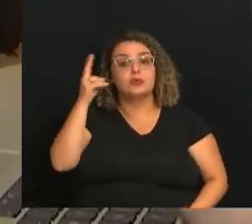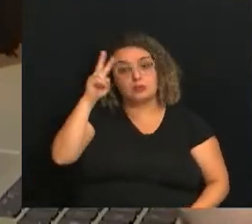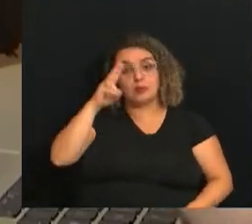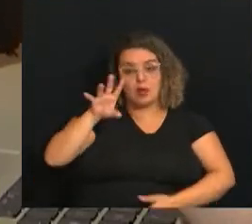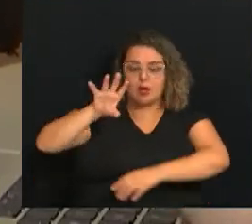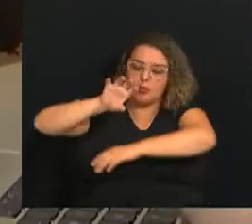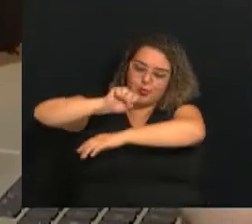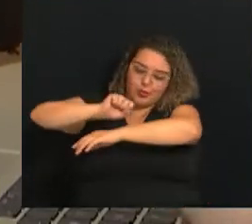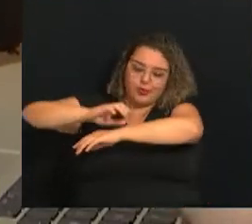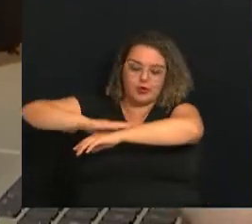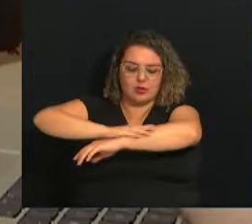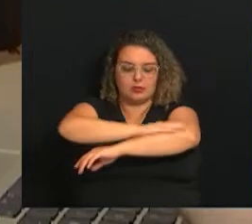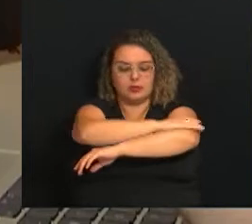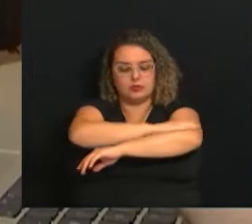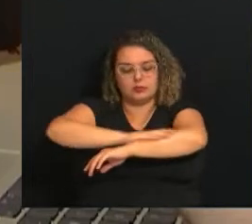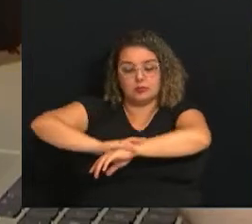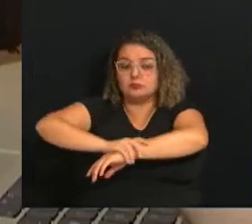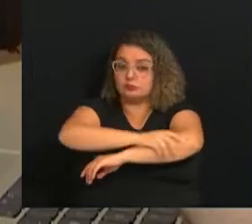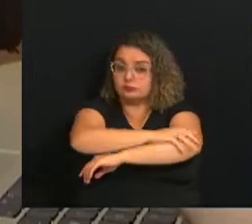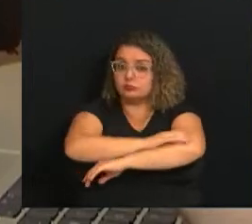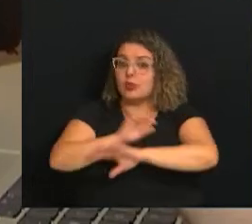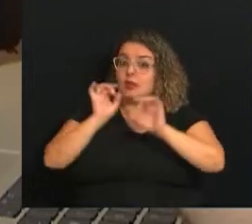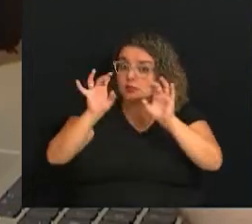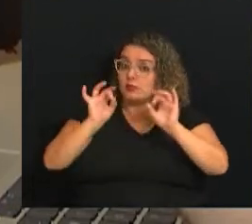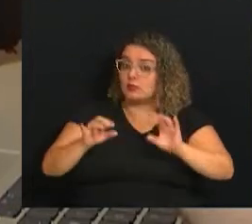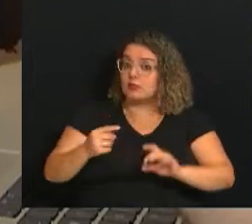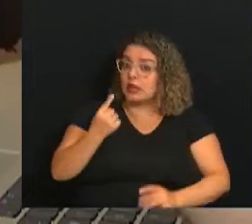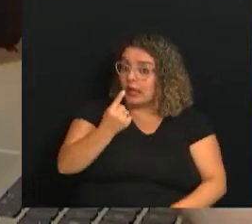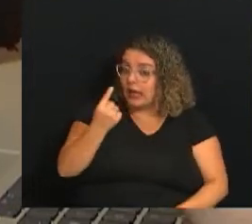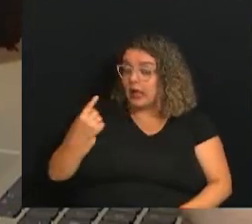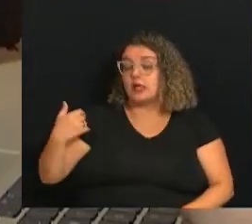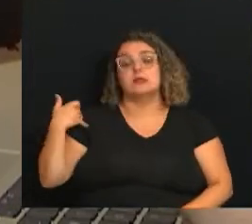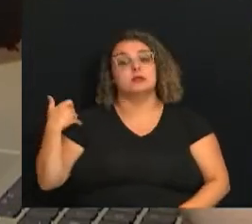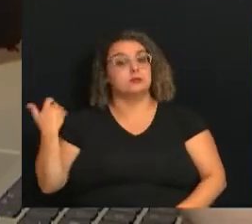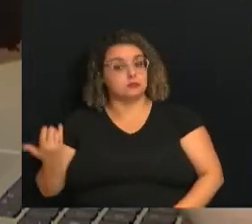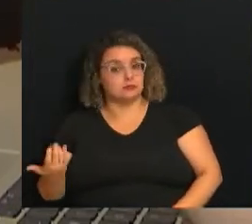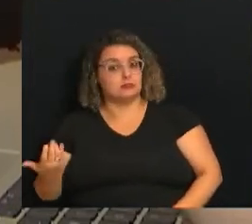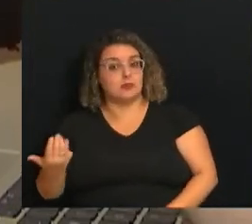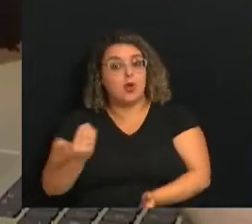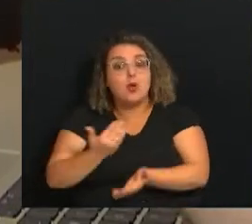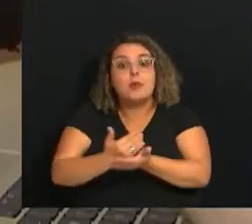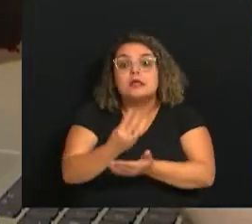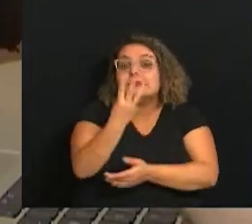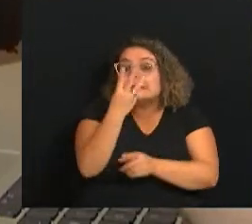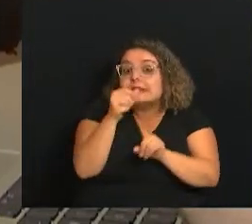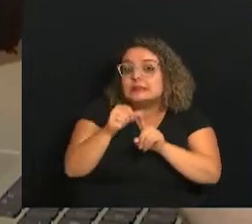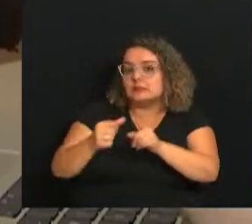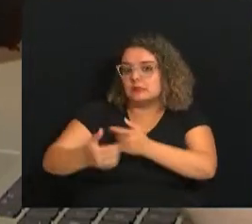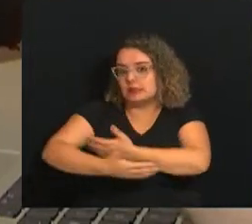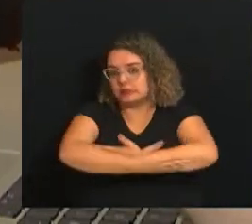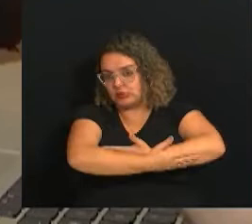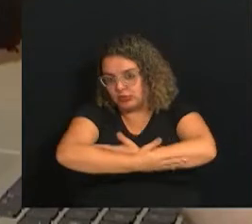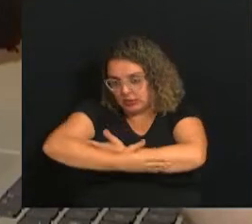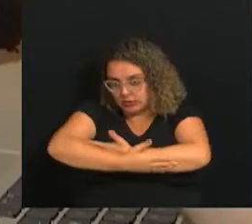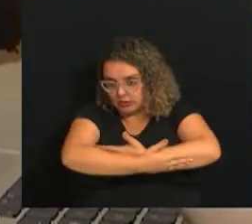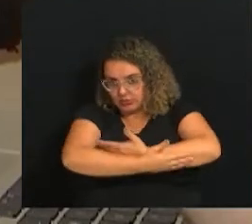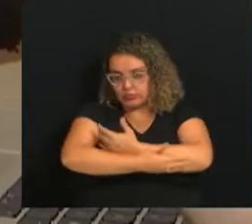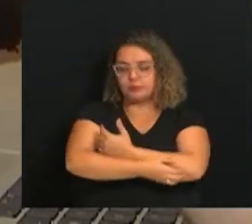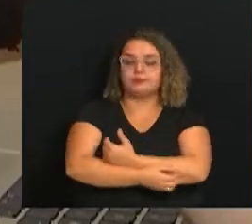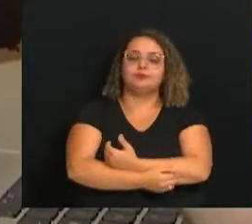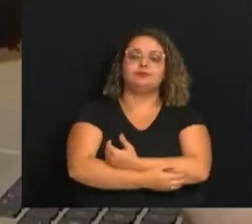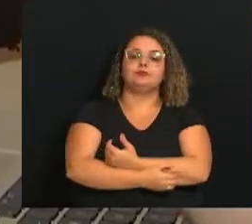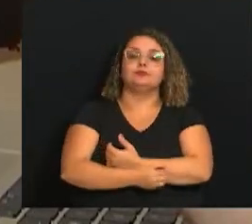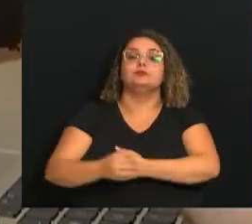Existem repelentes que são específicos para cada idade, existem alguns que são até a partir dos 3 meses de idade. E esses